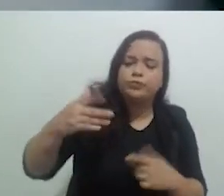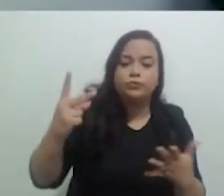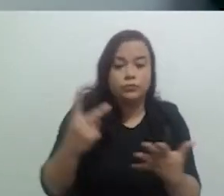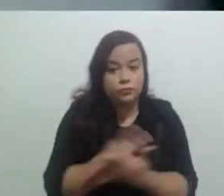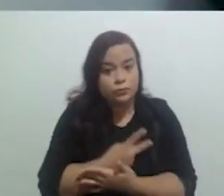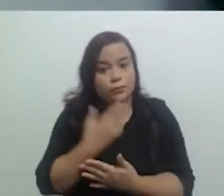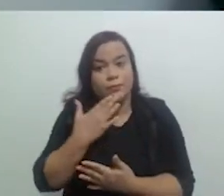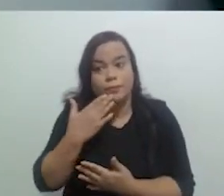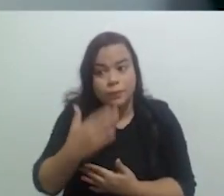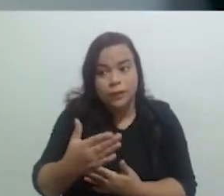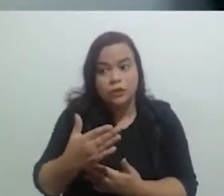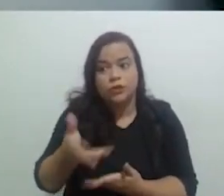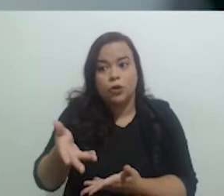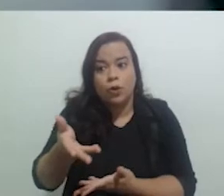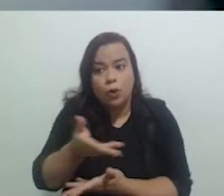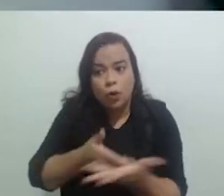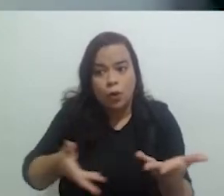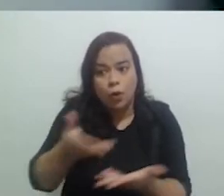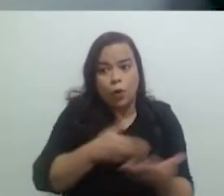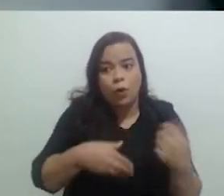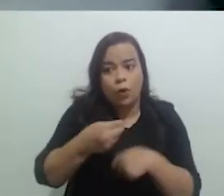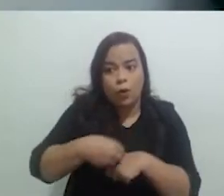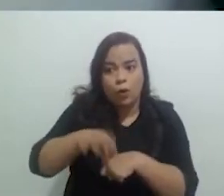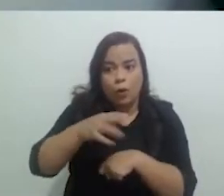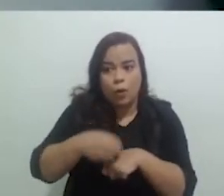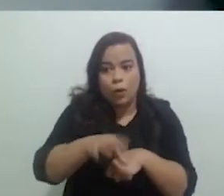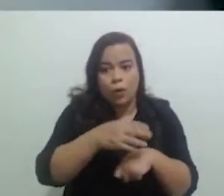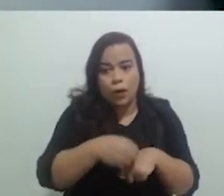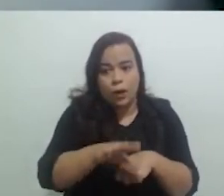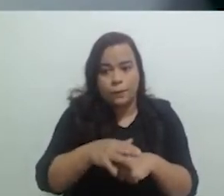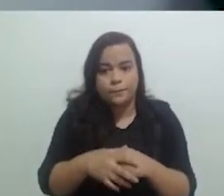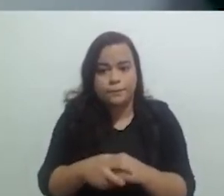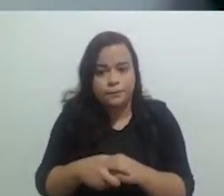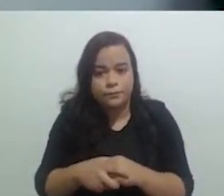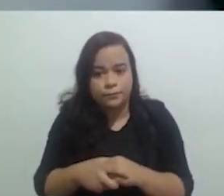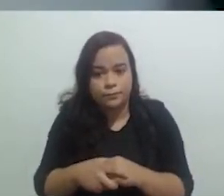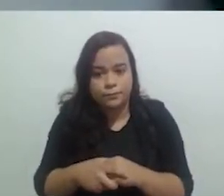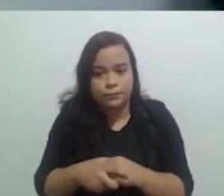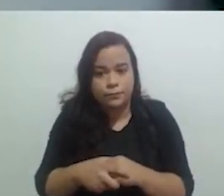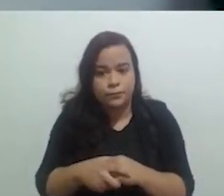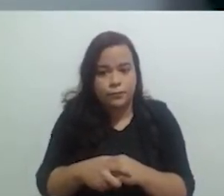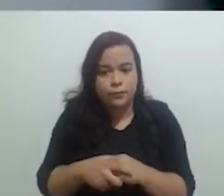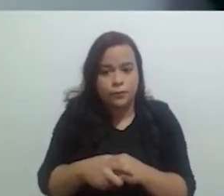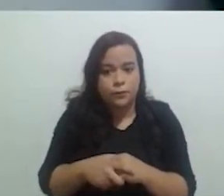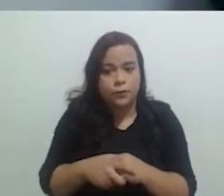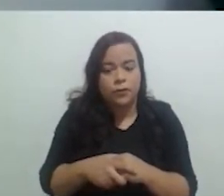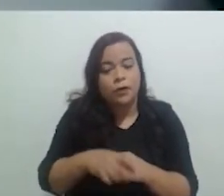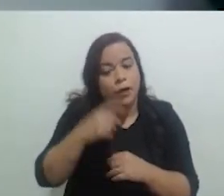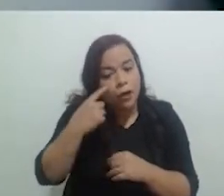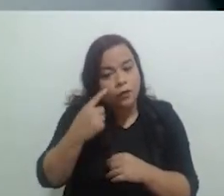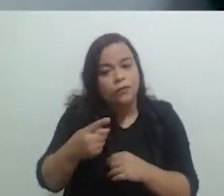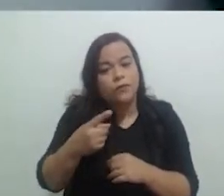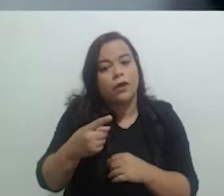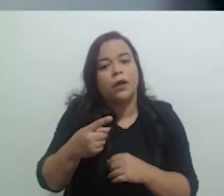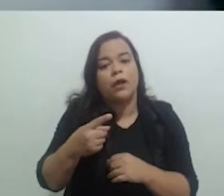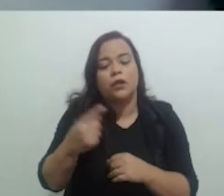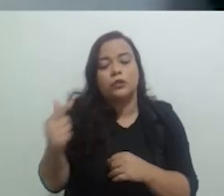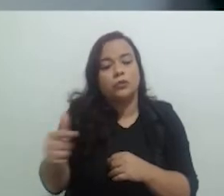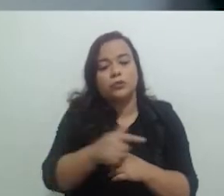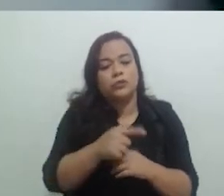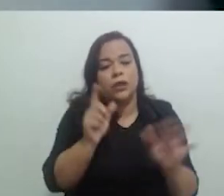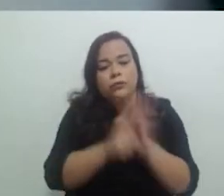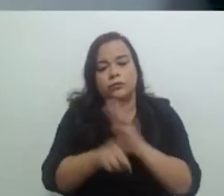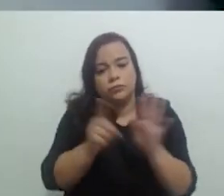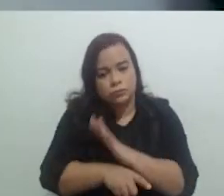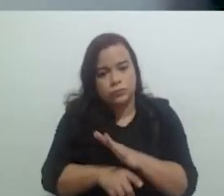compartilhamento dessa decisão, ninguém se manifestou contrário, não houve questionamento. Posteriormente, o Ministério Público